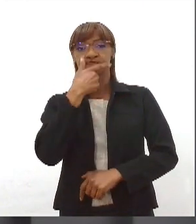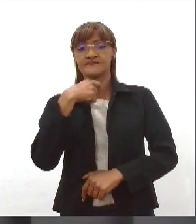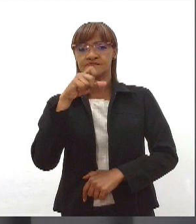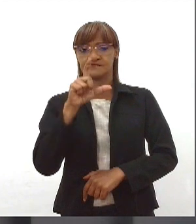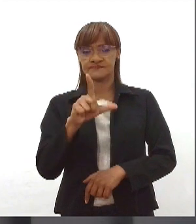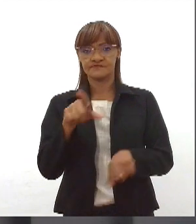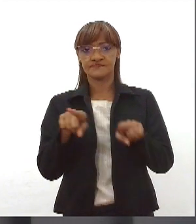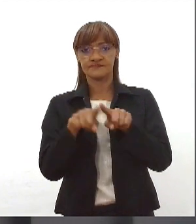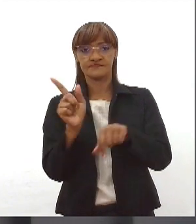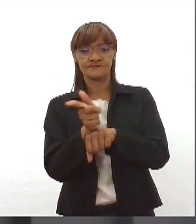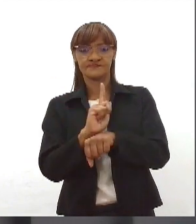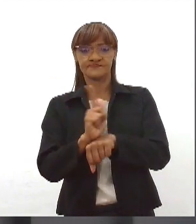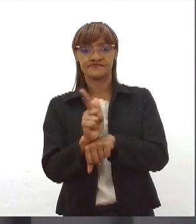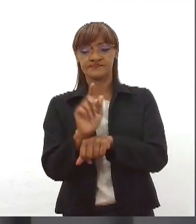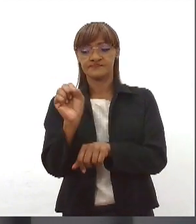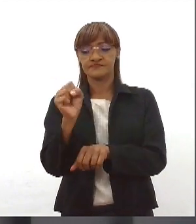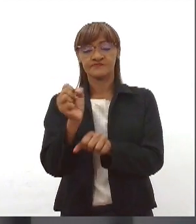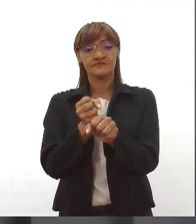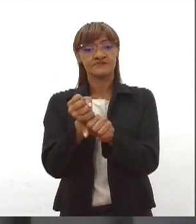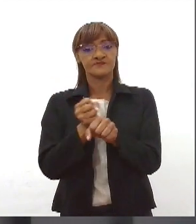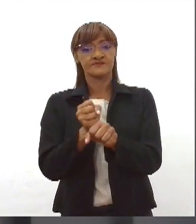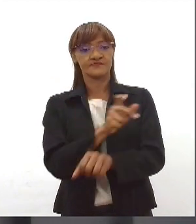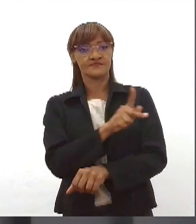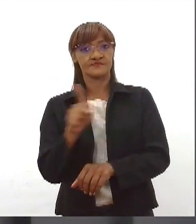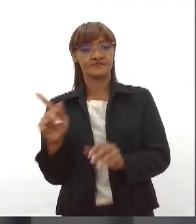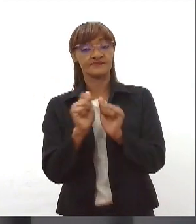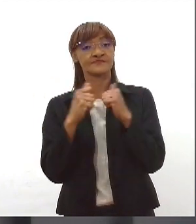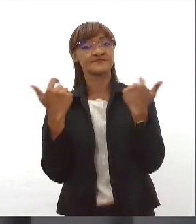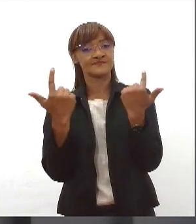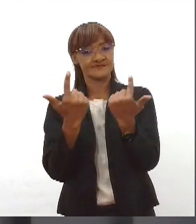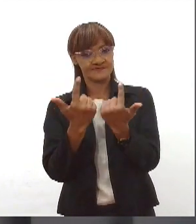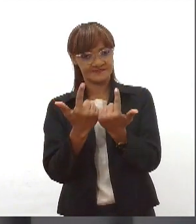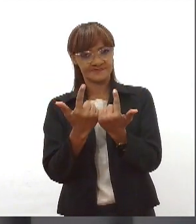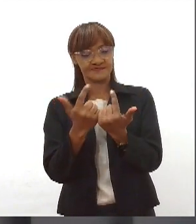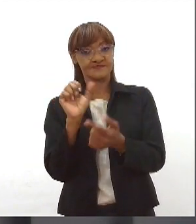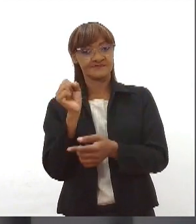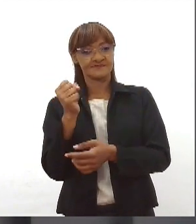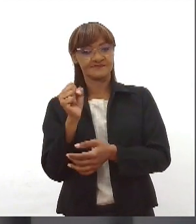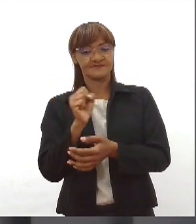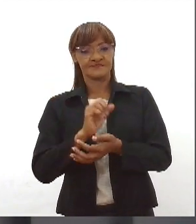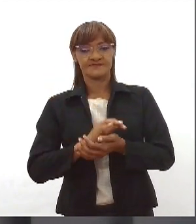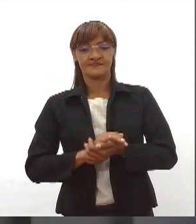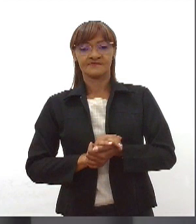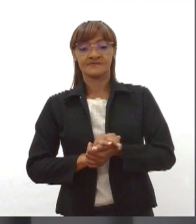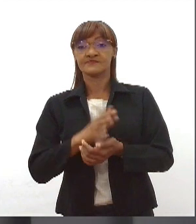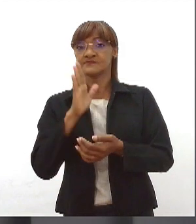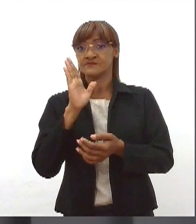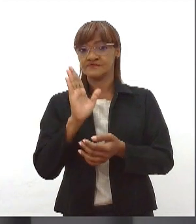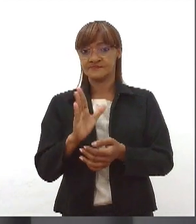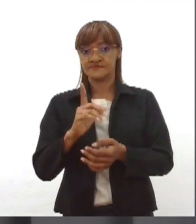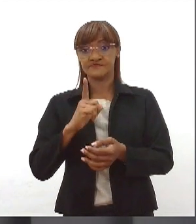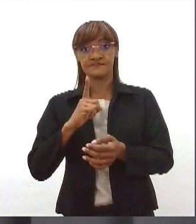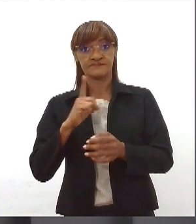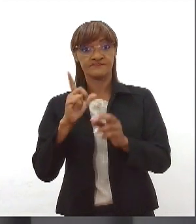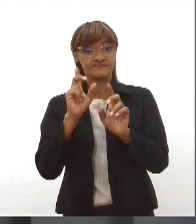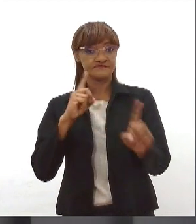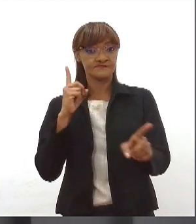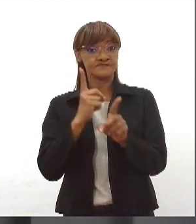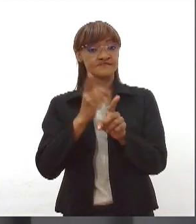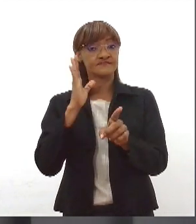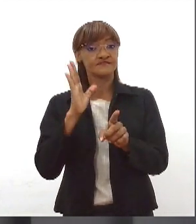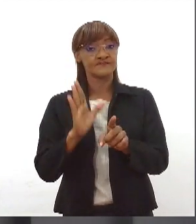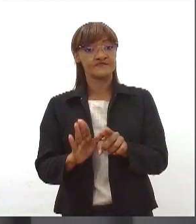de oito anos como presidente da Assembleia Legislativa de Sergipe o encontro aconteceu no centro de eventos João